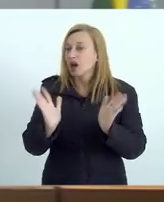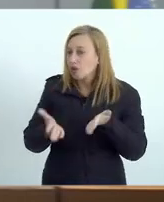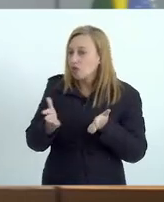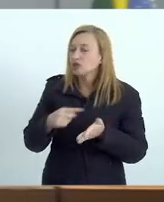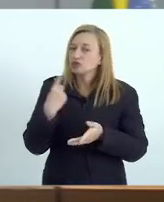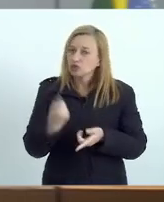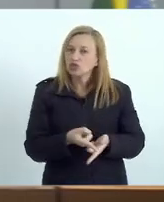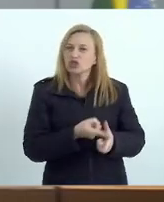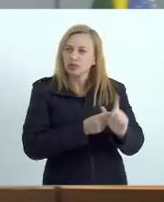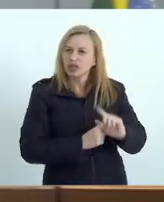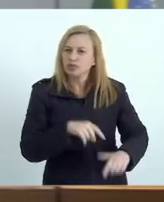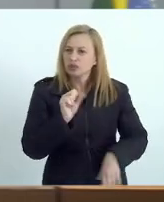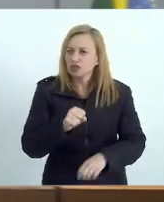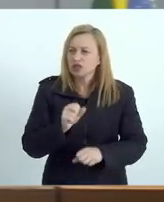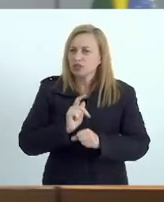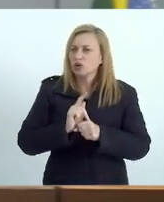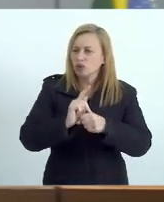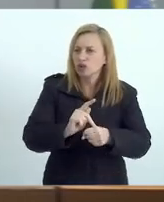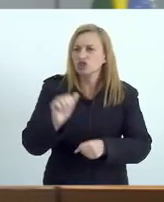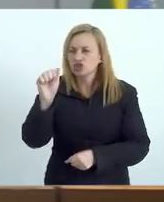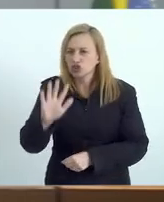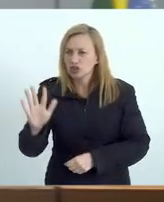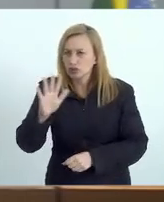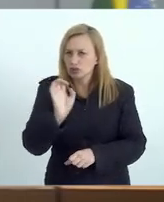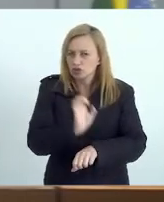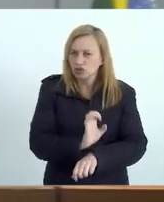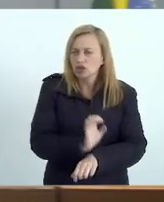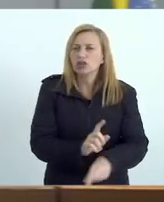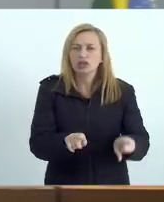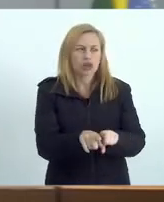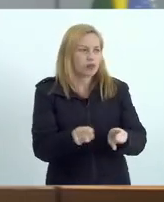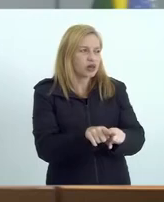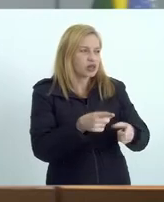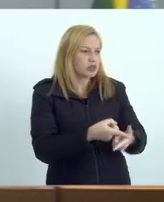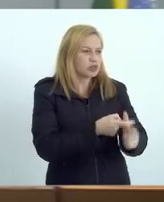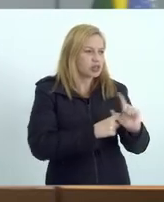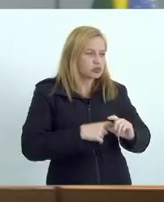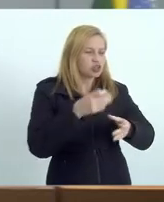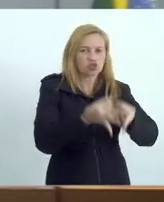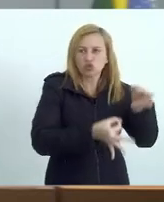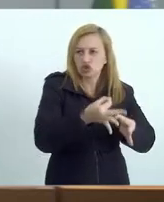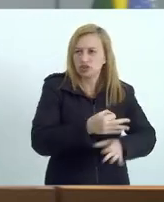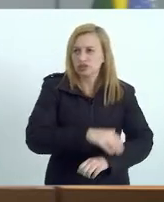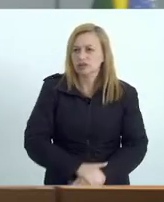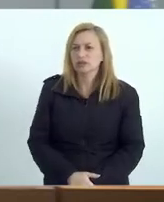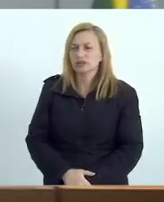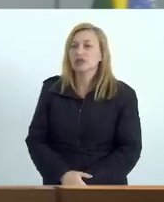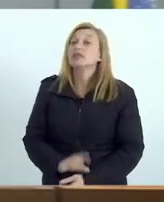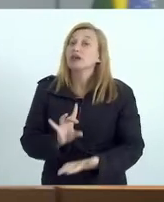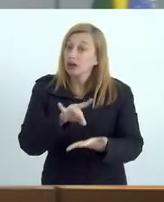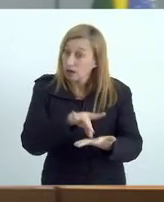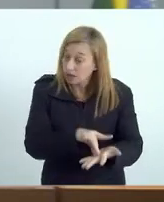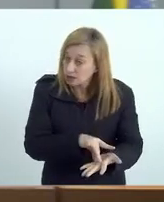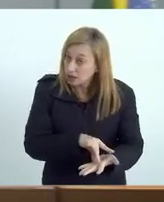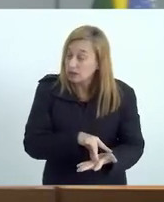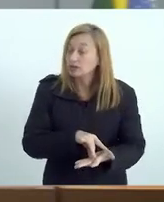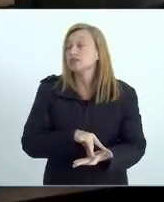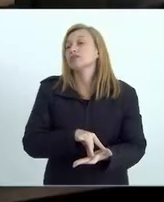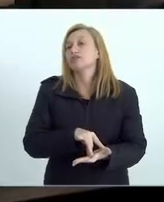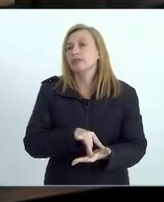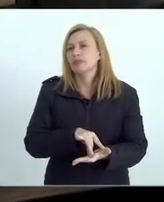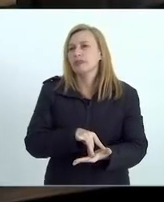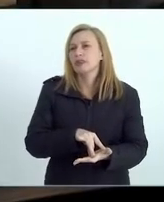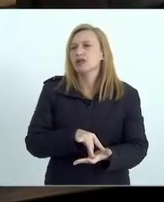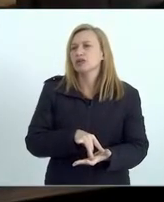nós dependemos da procuradoria-geral do estado e dependemos também da Justiça é na realidade é sim